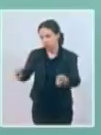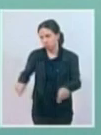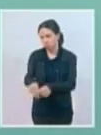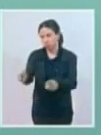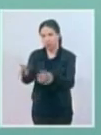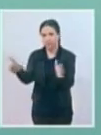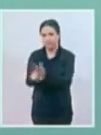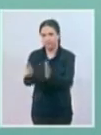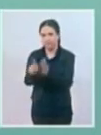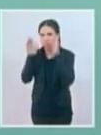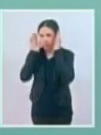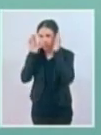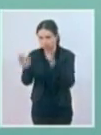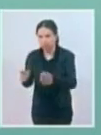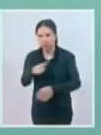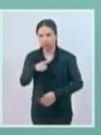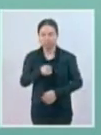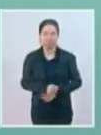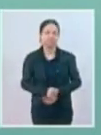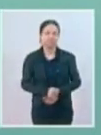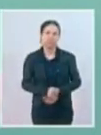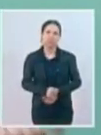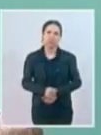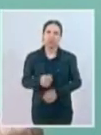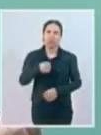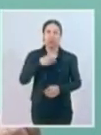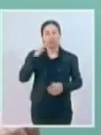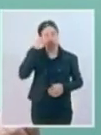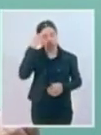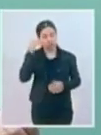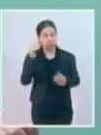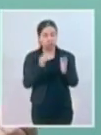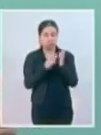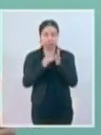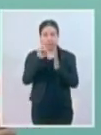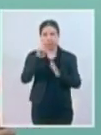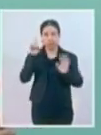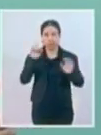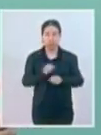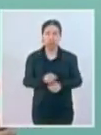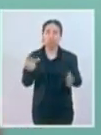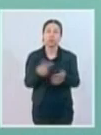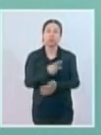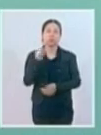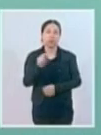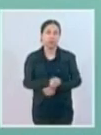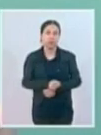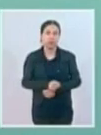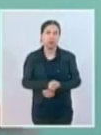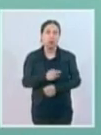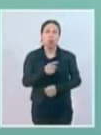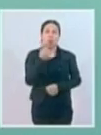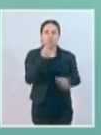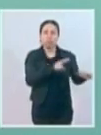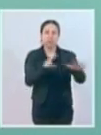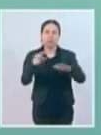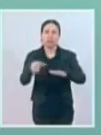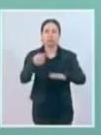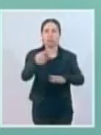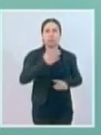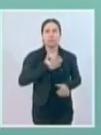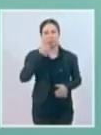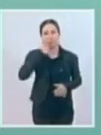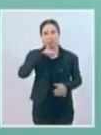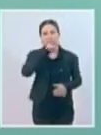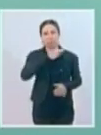do destino, né, louvado seja Deus, e direcionamos da UAI Martins, num dia, foi uma semana depois, a minha mãe e o